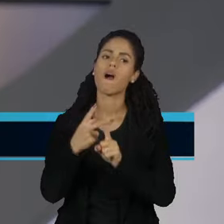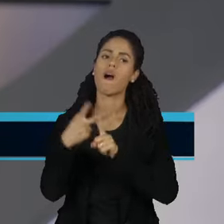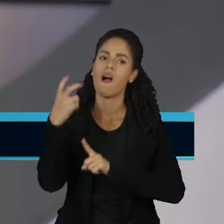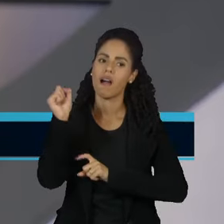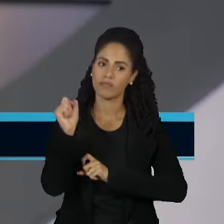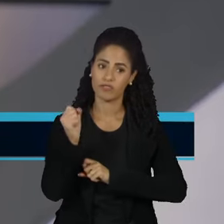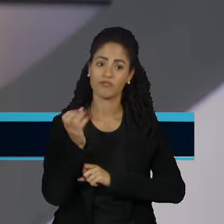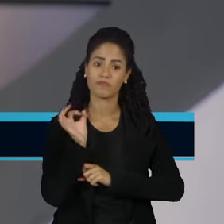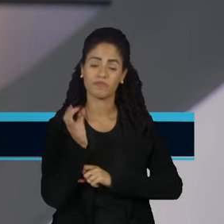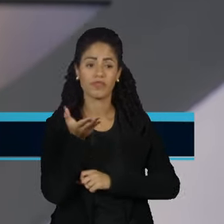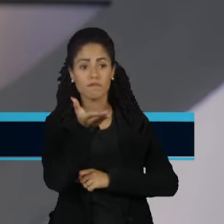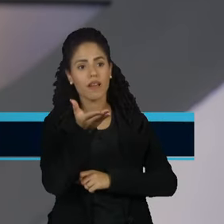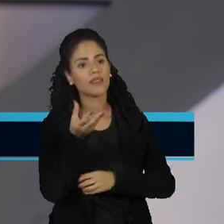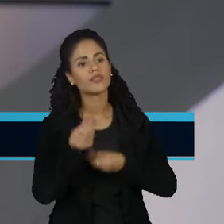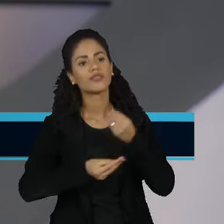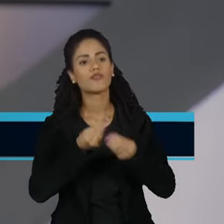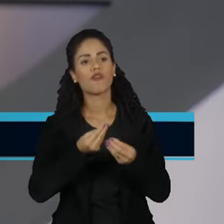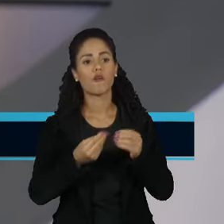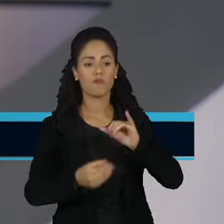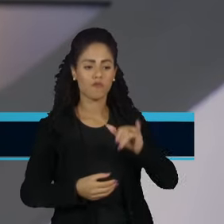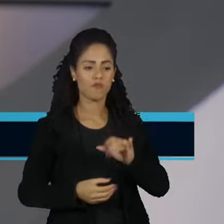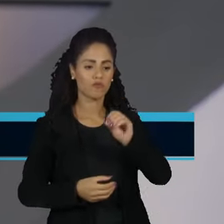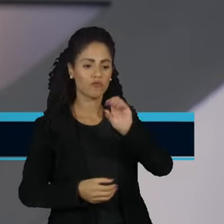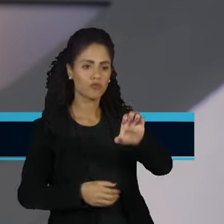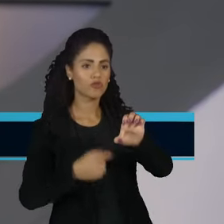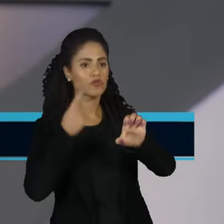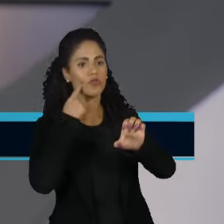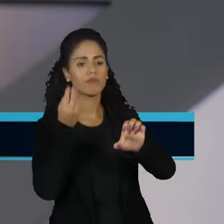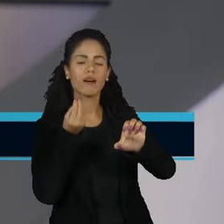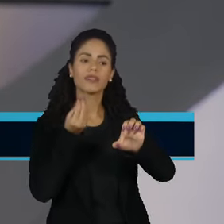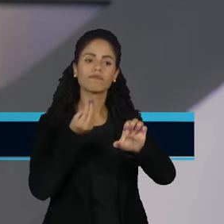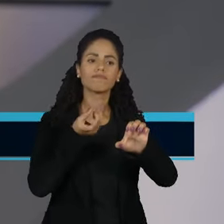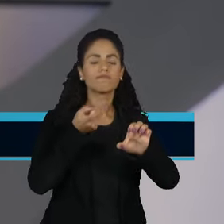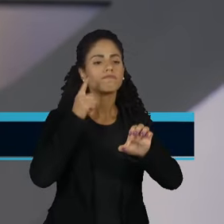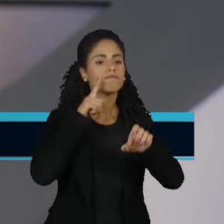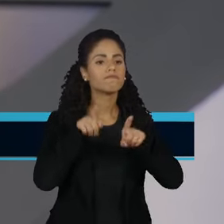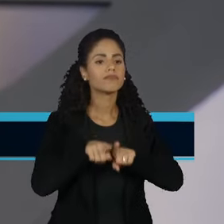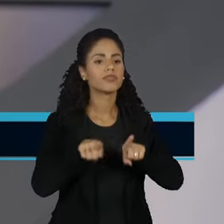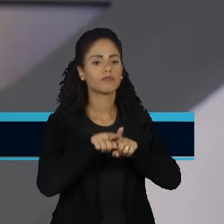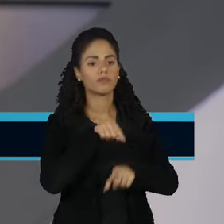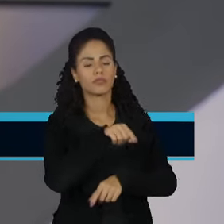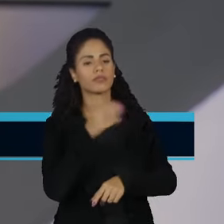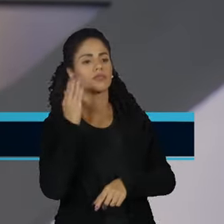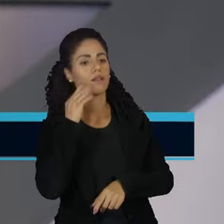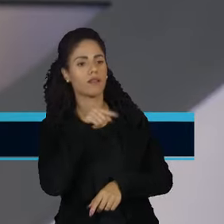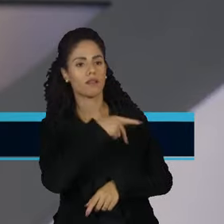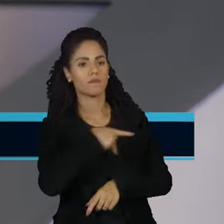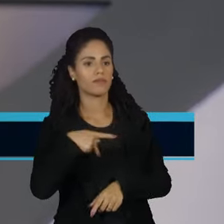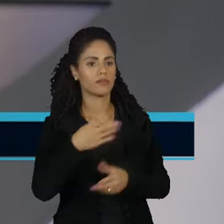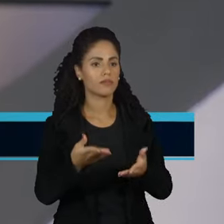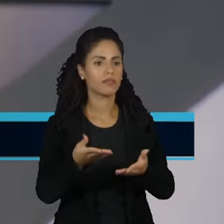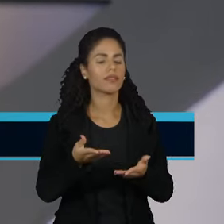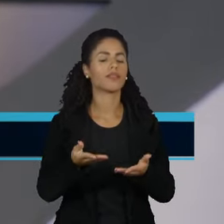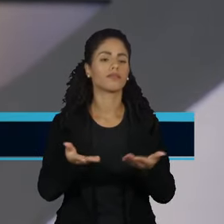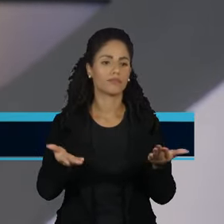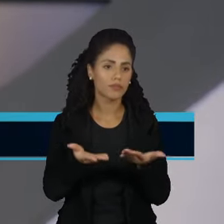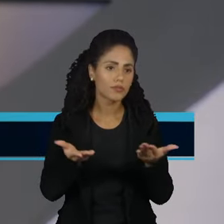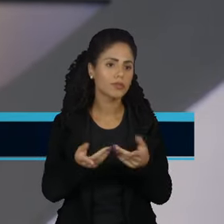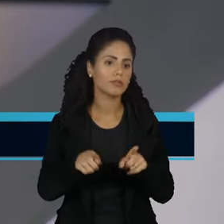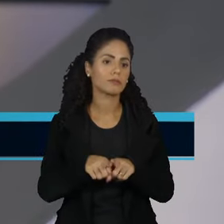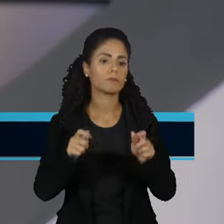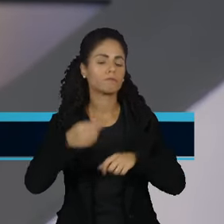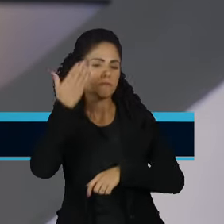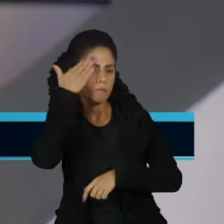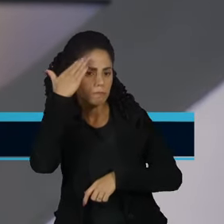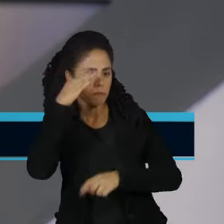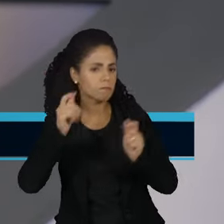270 delegados. Agora, o Biden tem um recurso muito grande, que é, ele é o presidente do país, ele tem